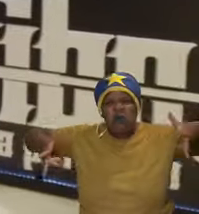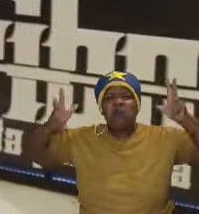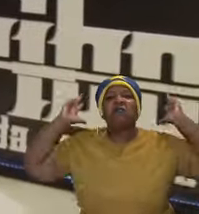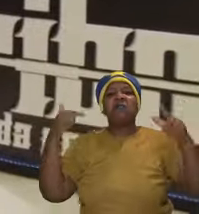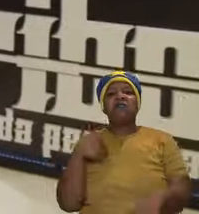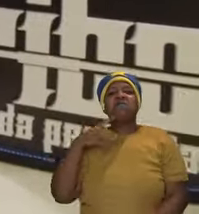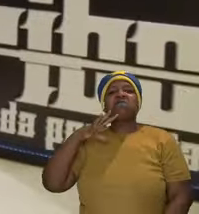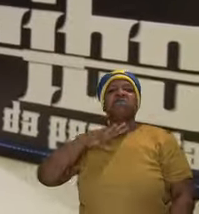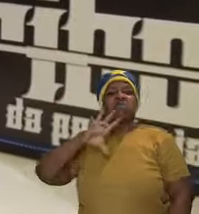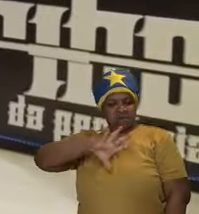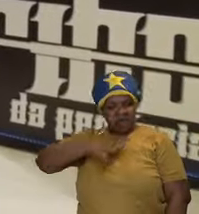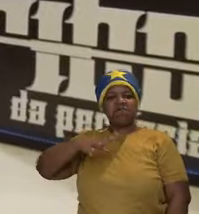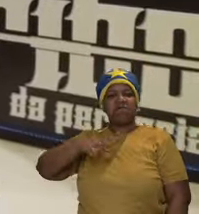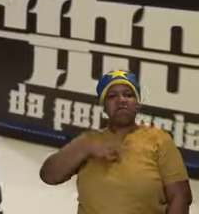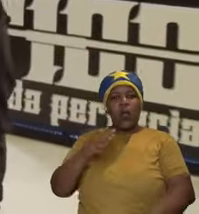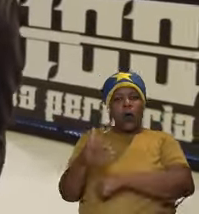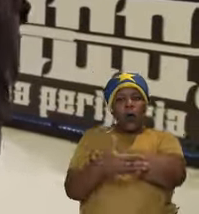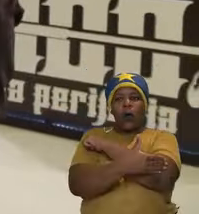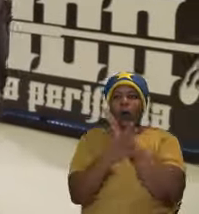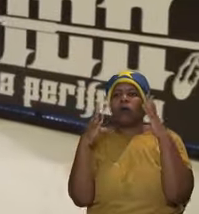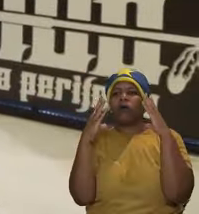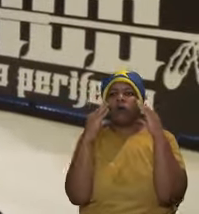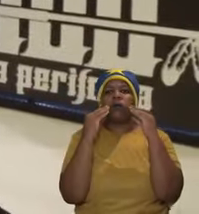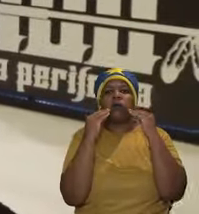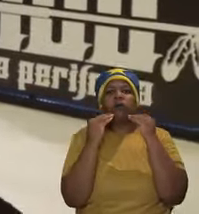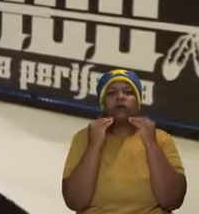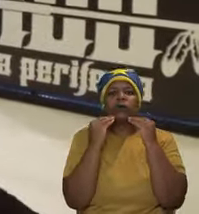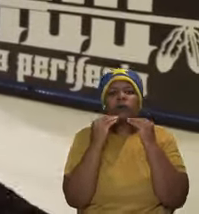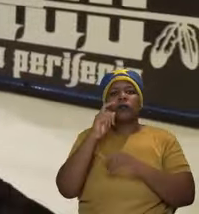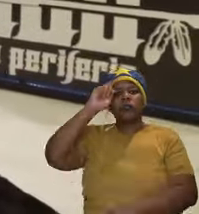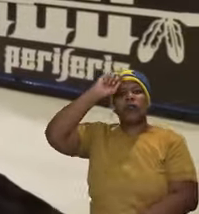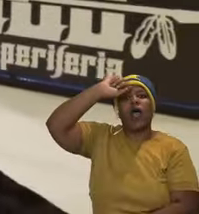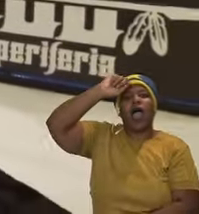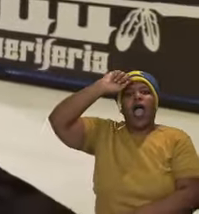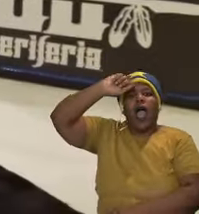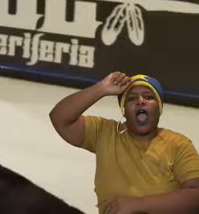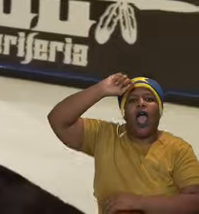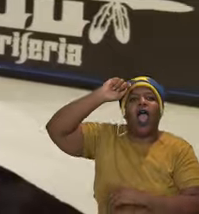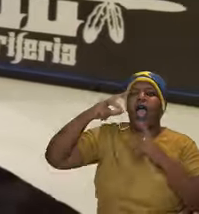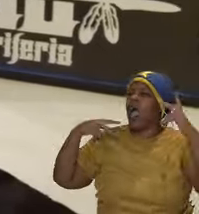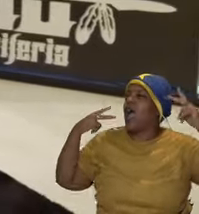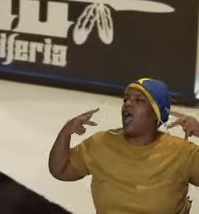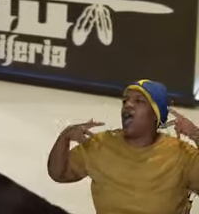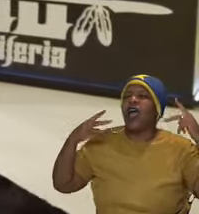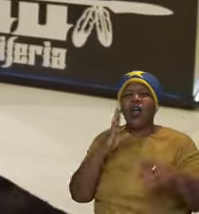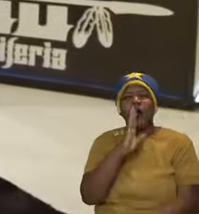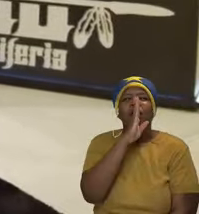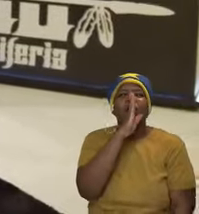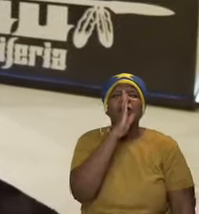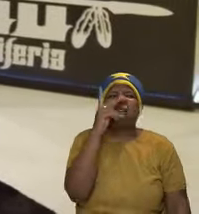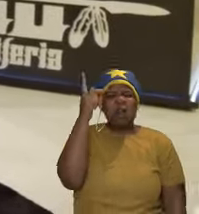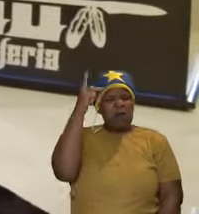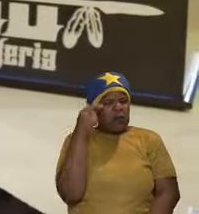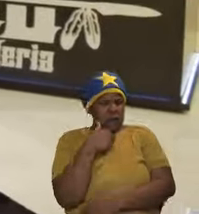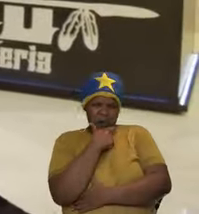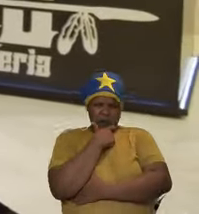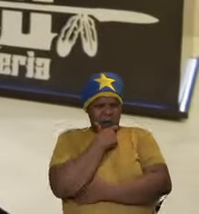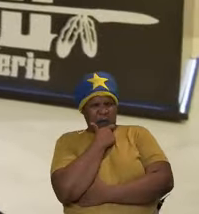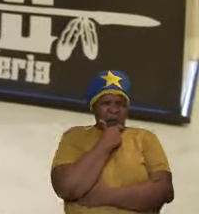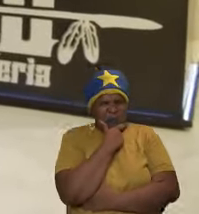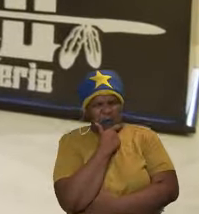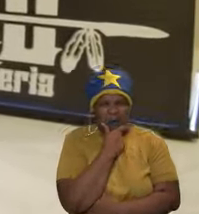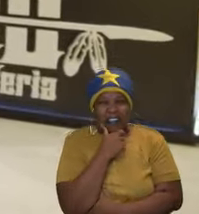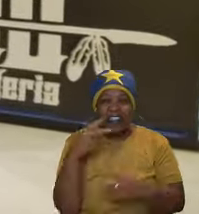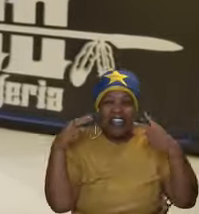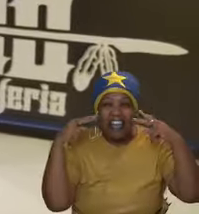de com força e que os bico fica mudo. Nós lá de bonezão, mó chaveco no subúrbio, os muriçoca tá bolado enquanto vira